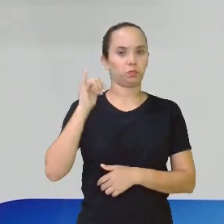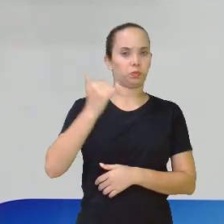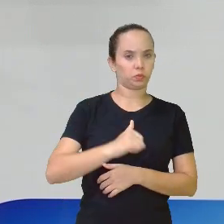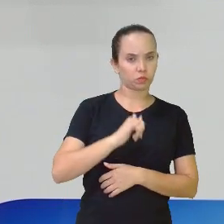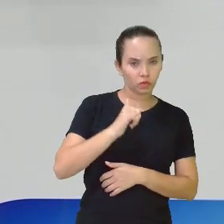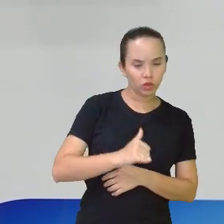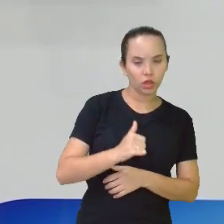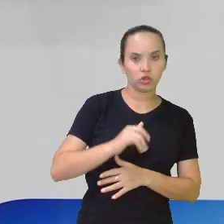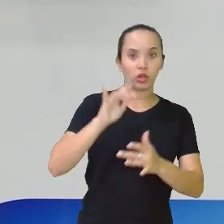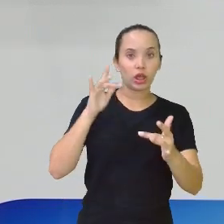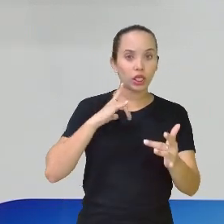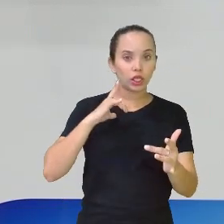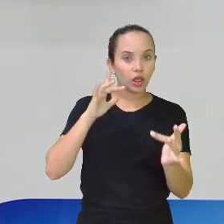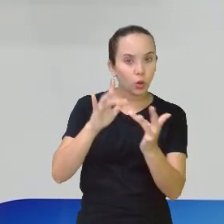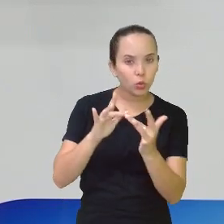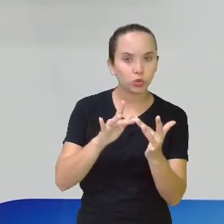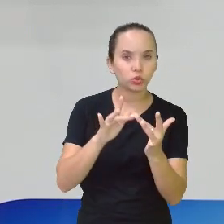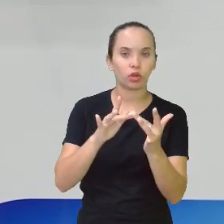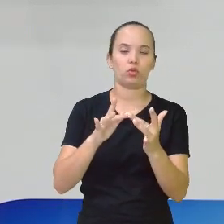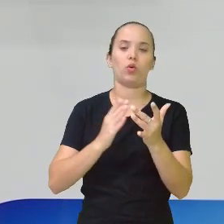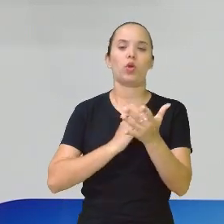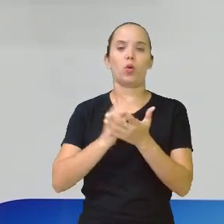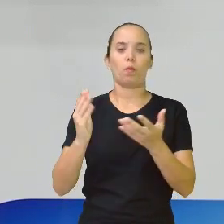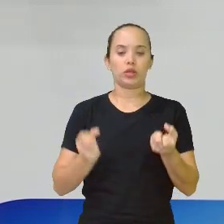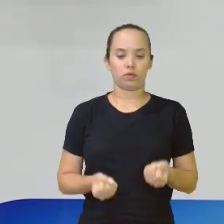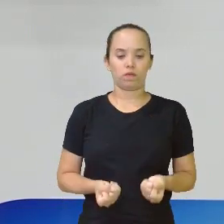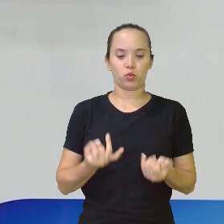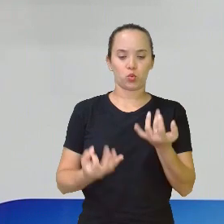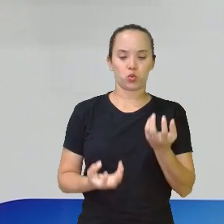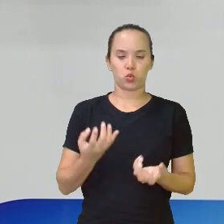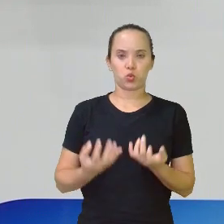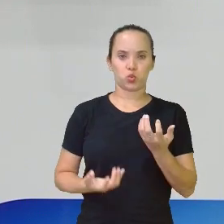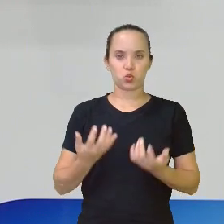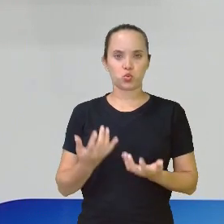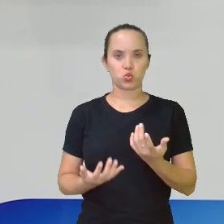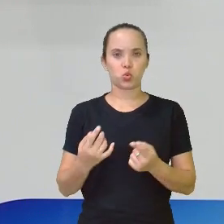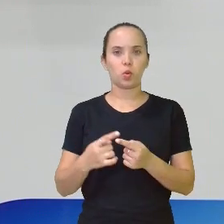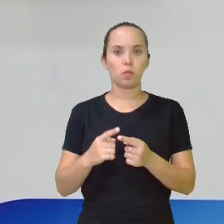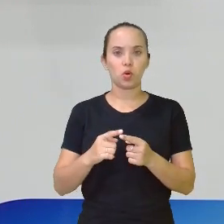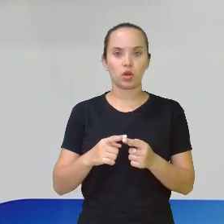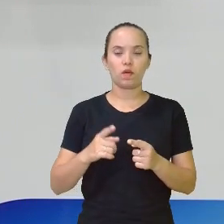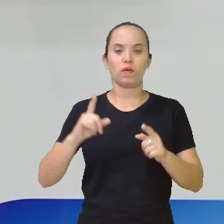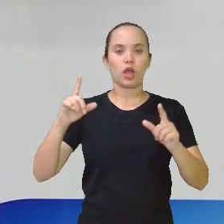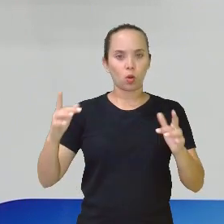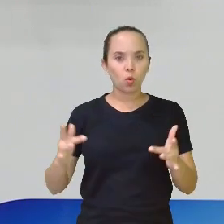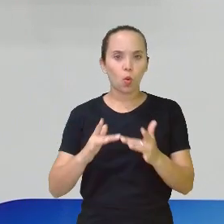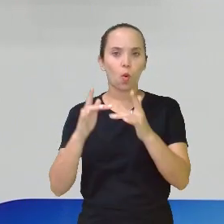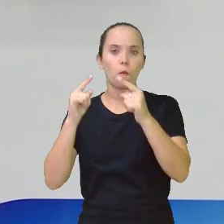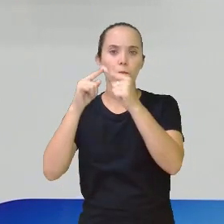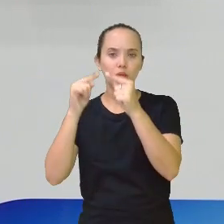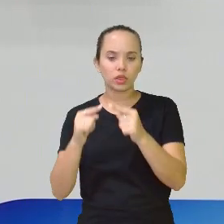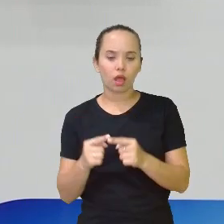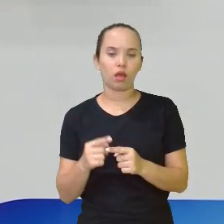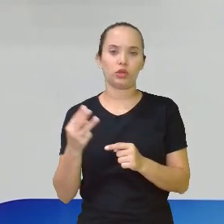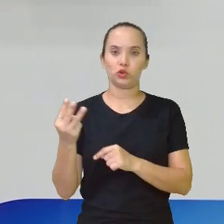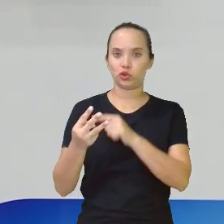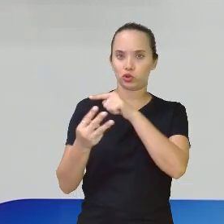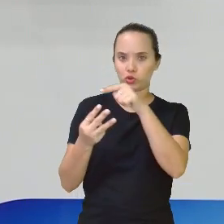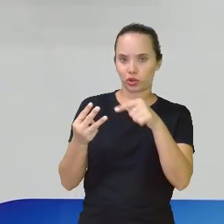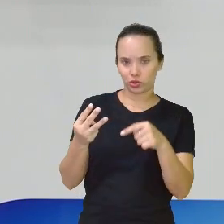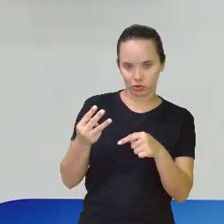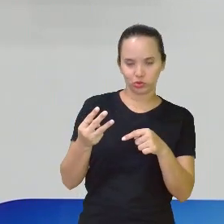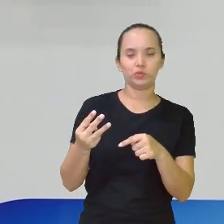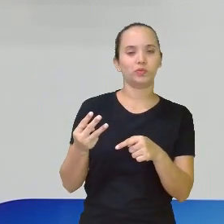vai ali gerar uma combustão, porque vai fechar o ciclo, ele vai estar com o oxigênio, vai ter o combustível e a